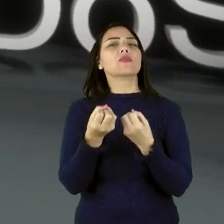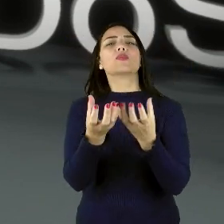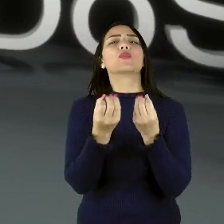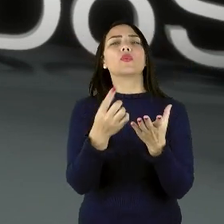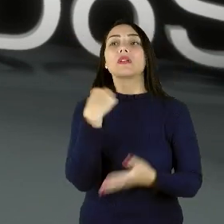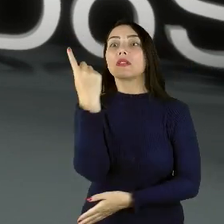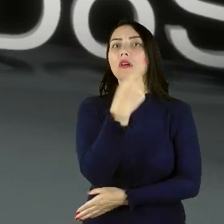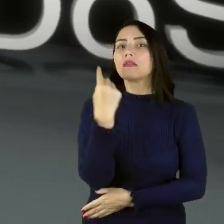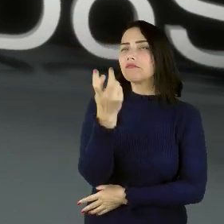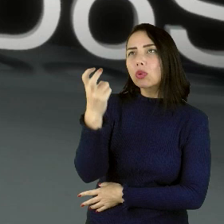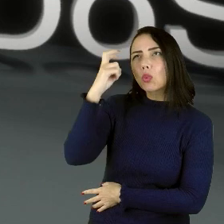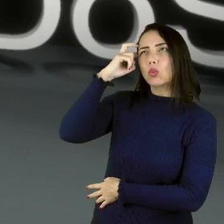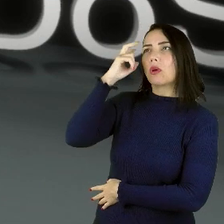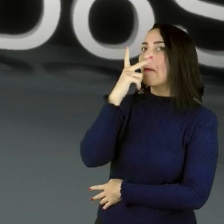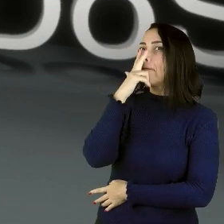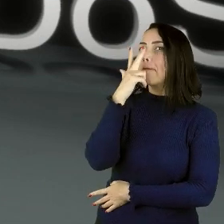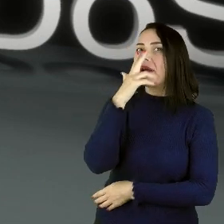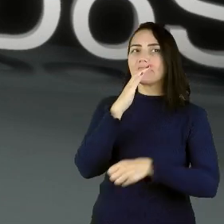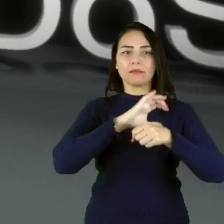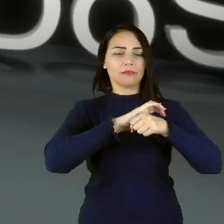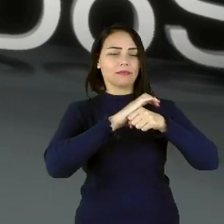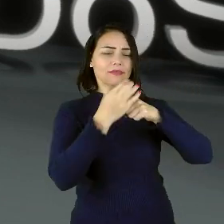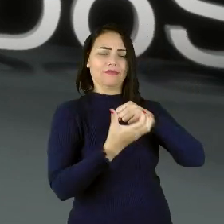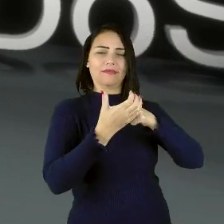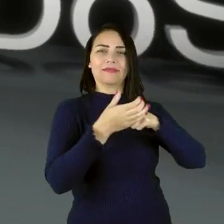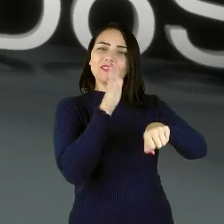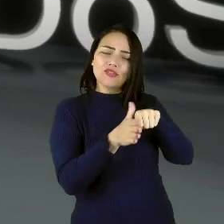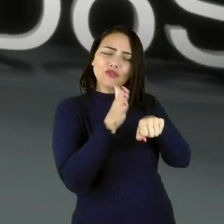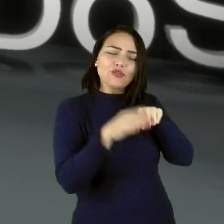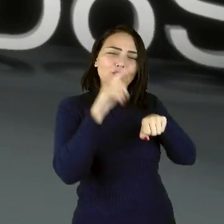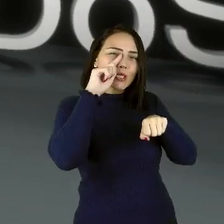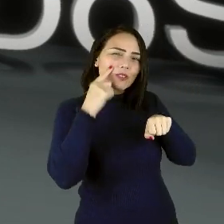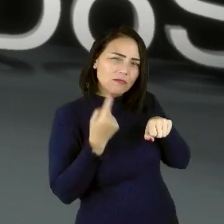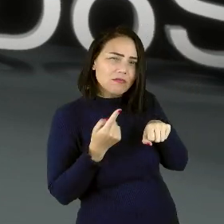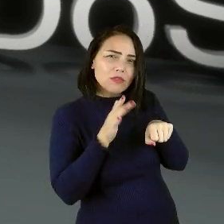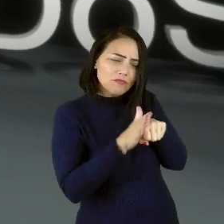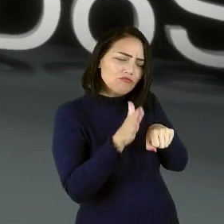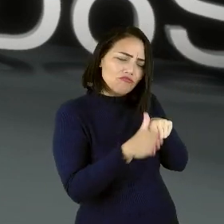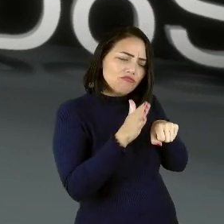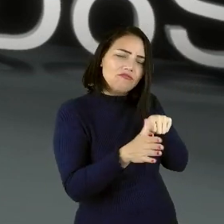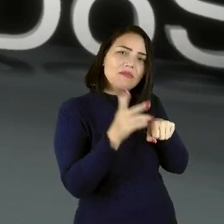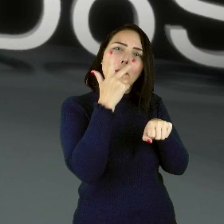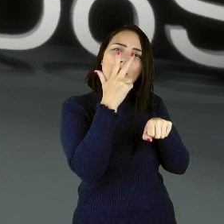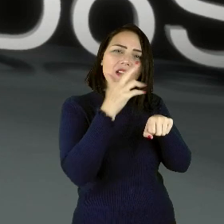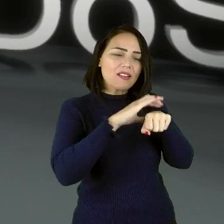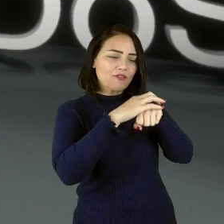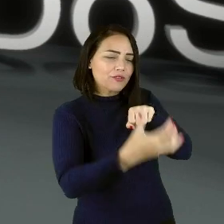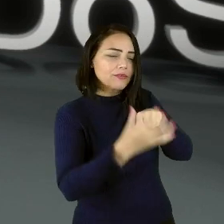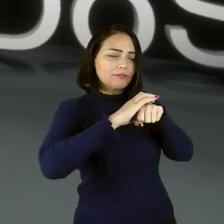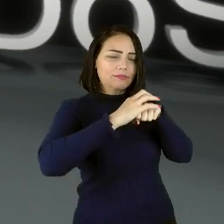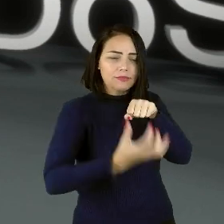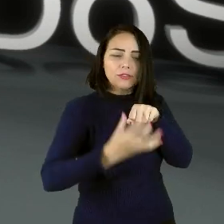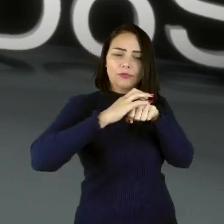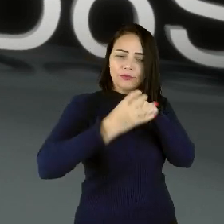culturalmente somos como uma casca de cebola. Uma cebola, na verdade, né? Tirando essas várias camadas que formam